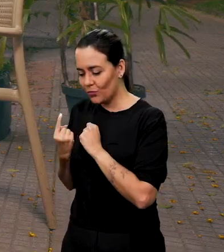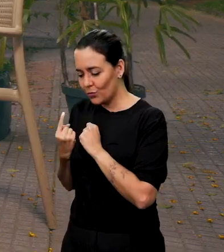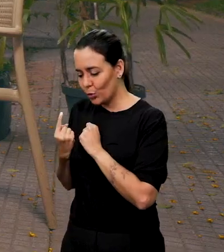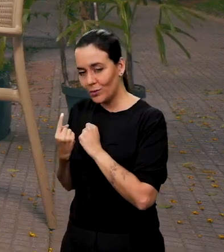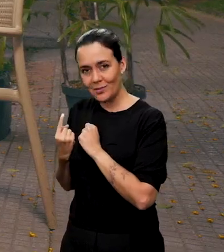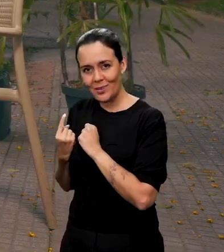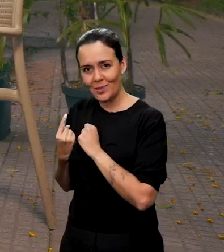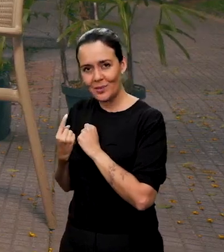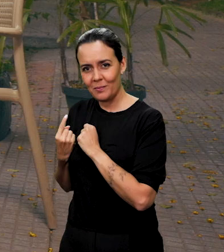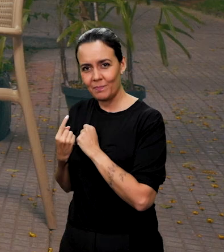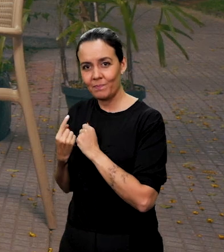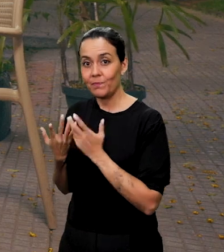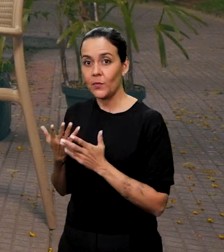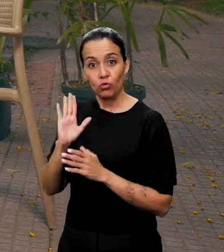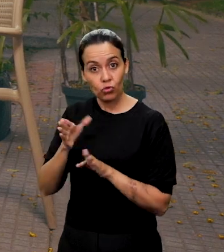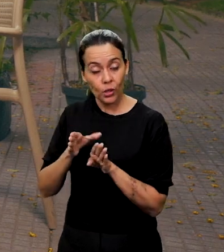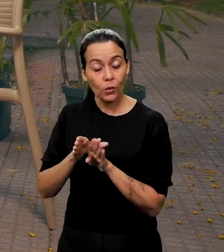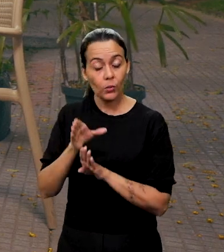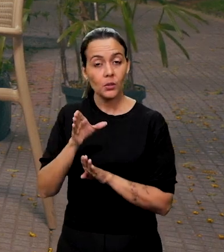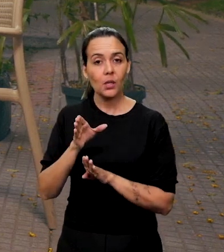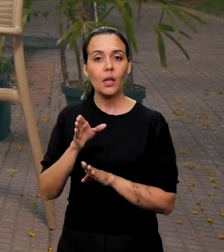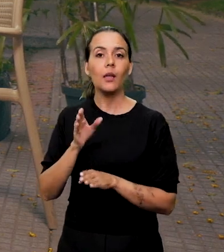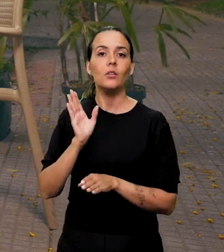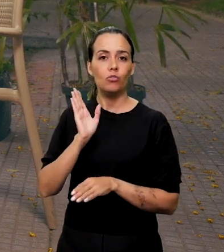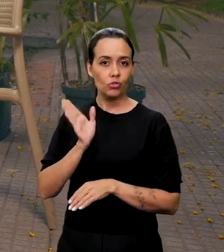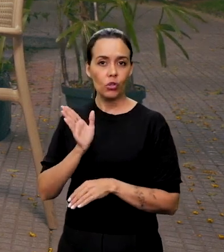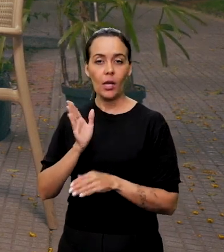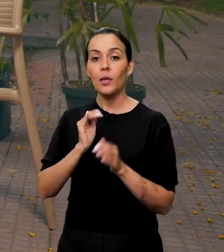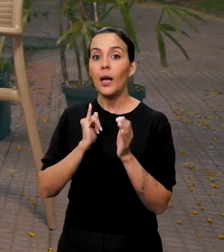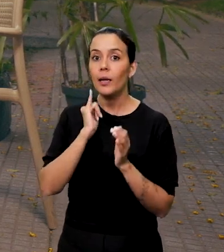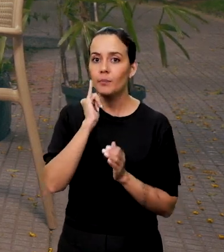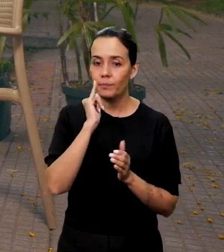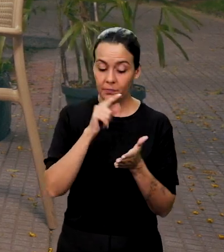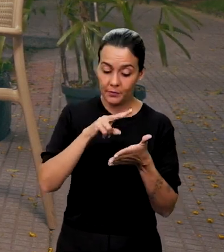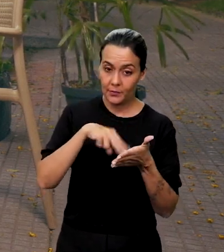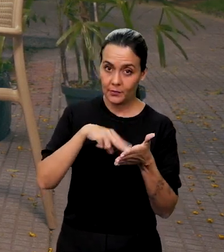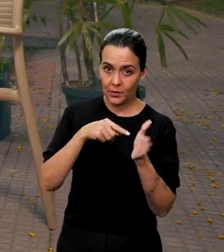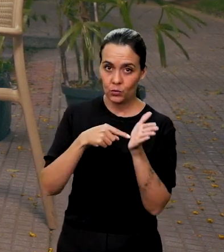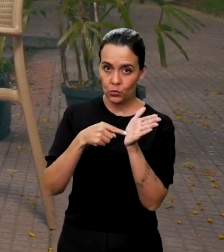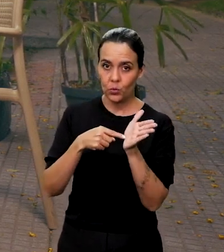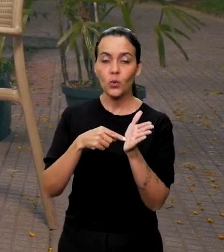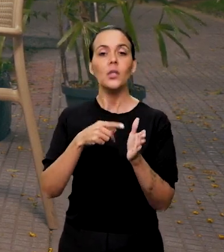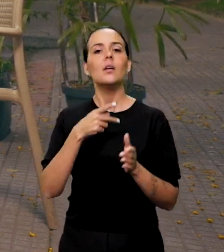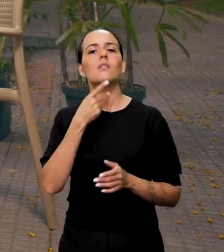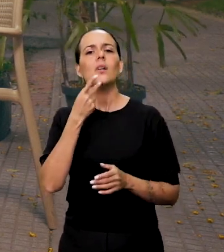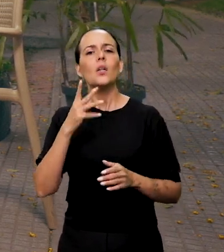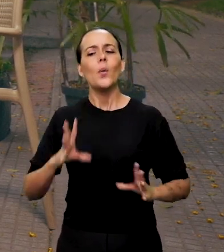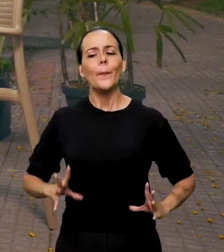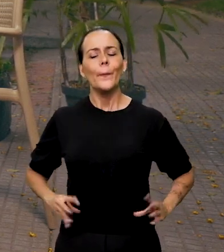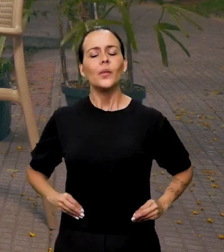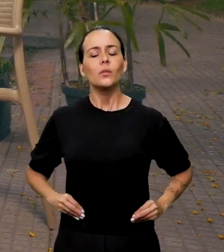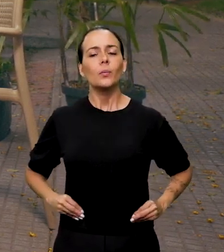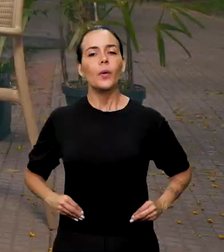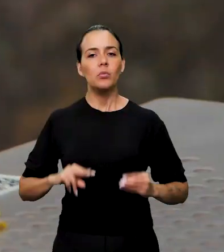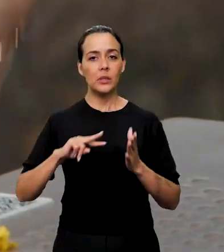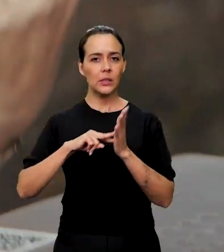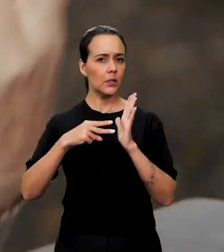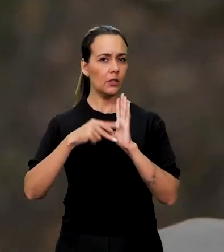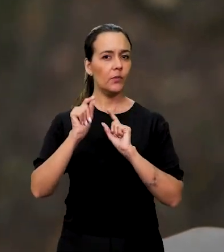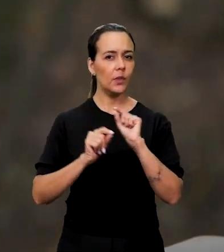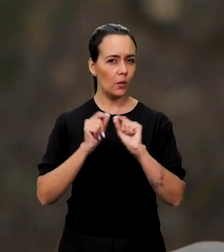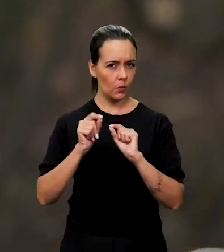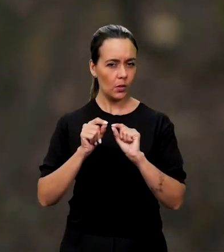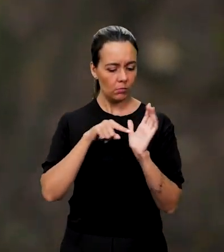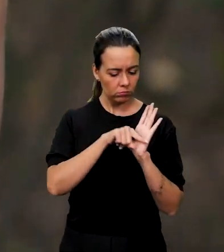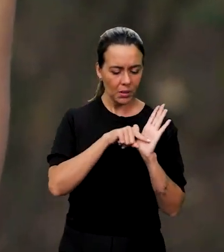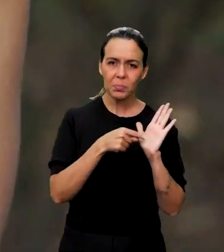Acho que eu já até comentei com você que tem um estudo com mulheres na menopausa e pediram para definir qual que seria o adjetivo, para, falar uma palavra